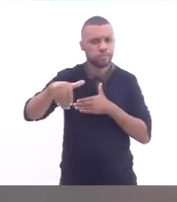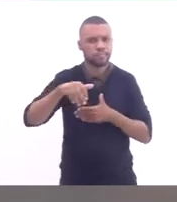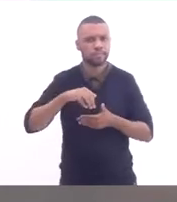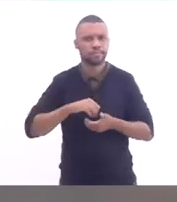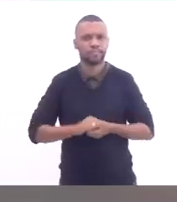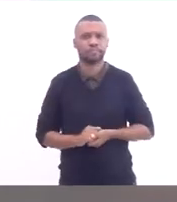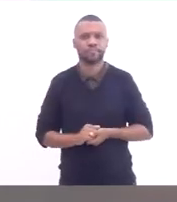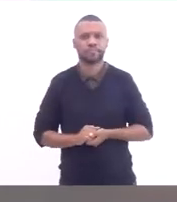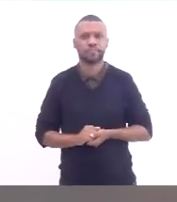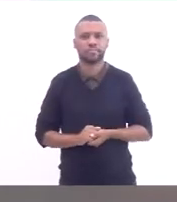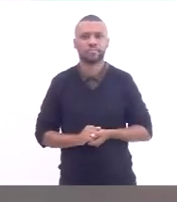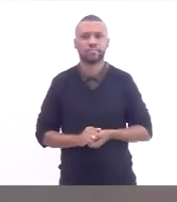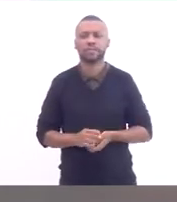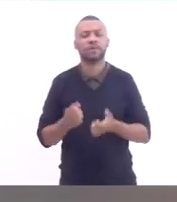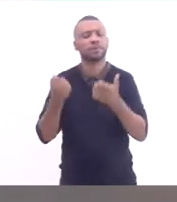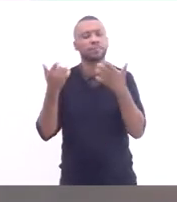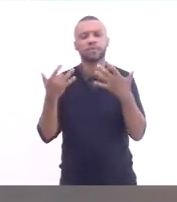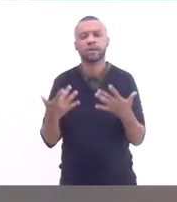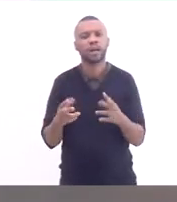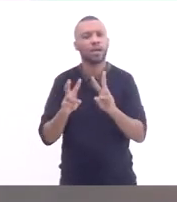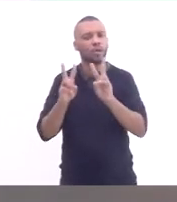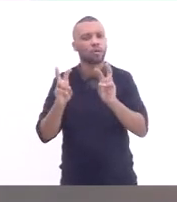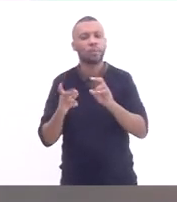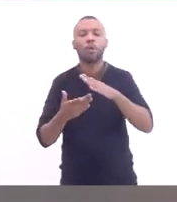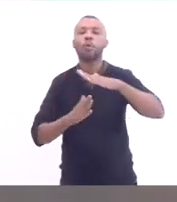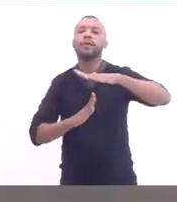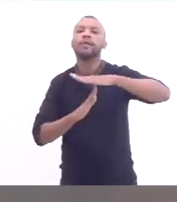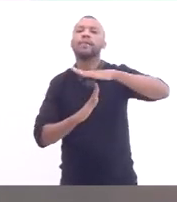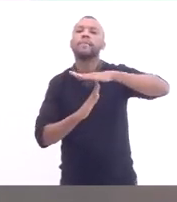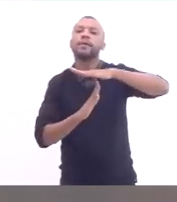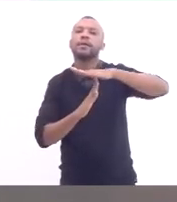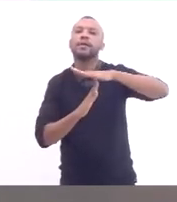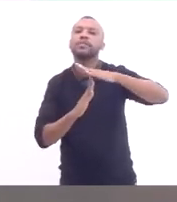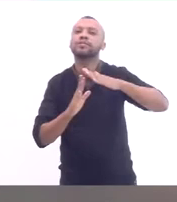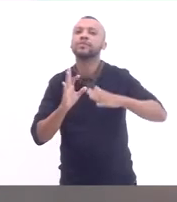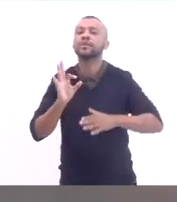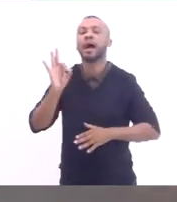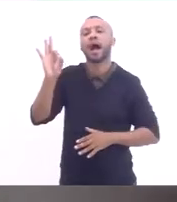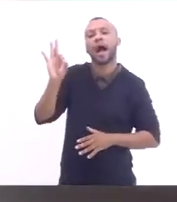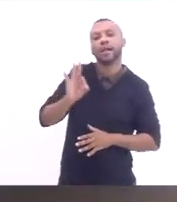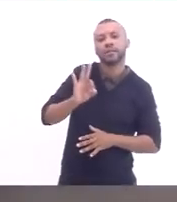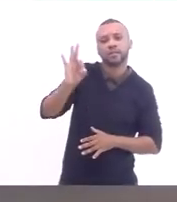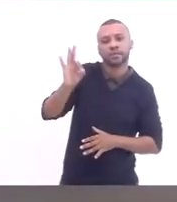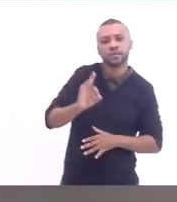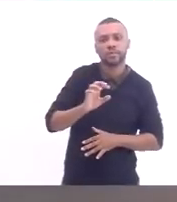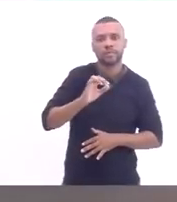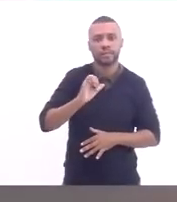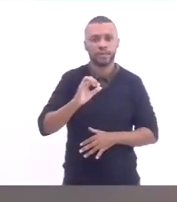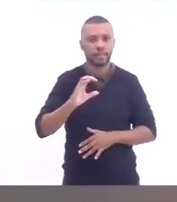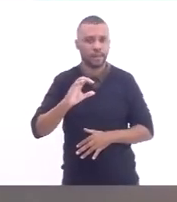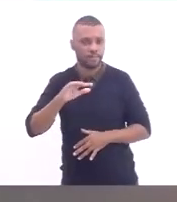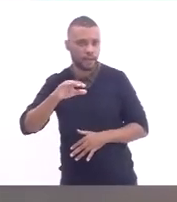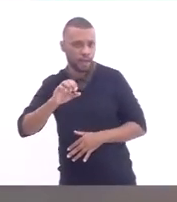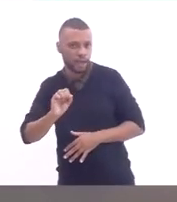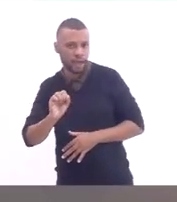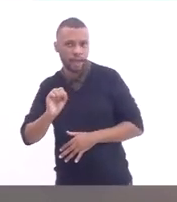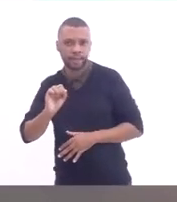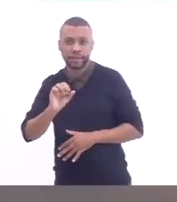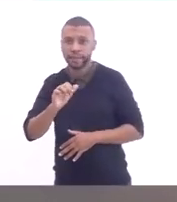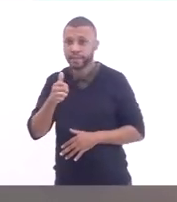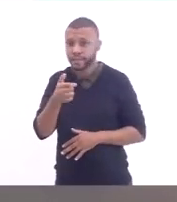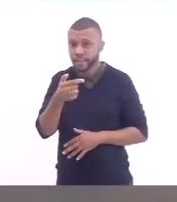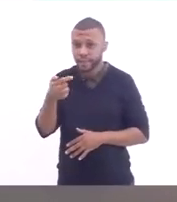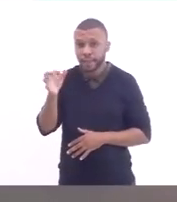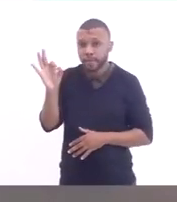que é a questão dos limites da alíquota do ICMS, em 17